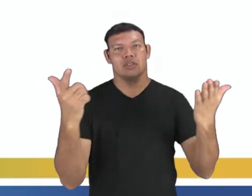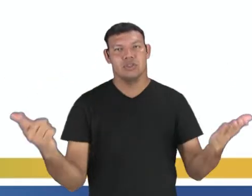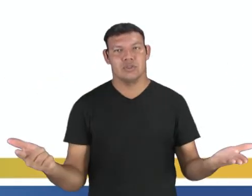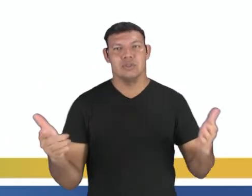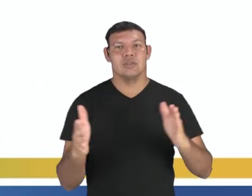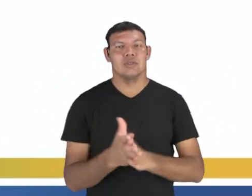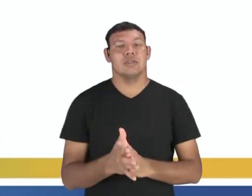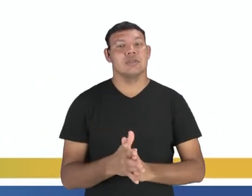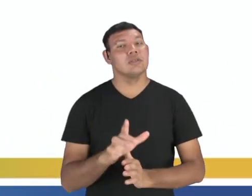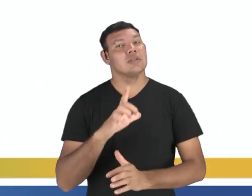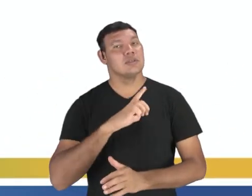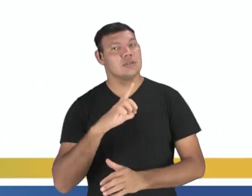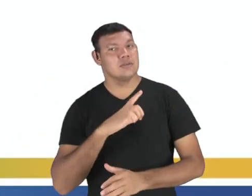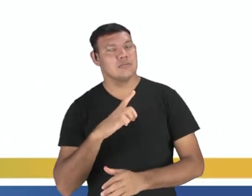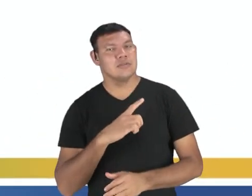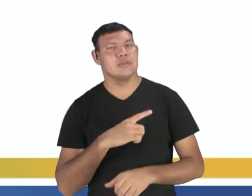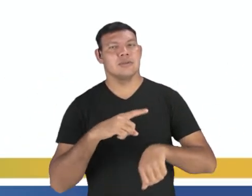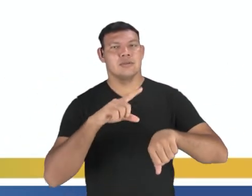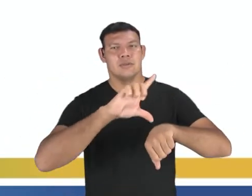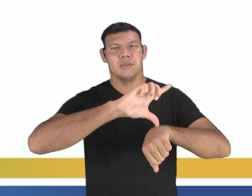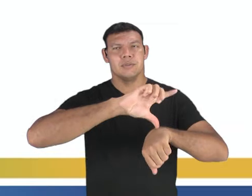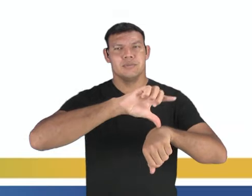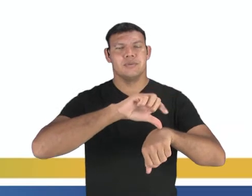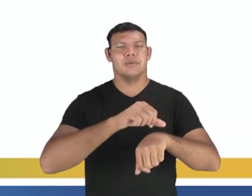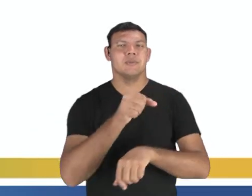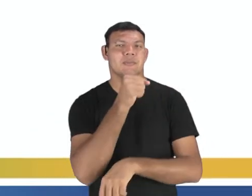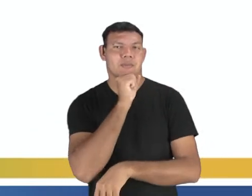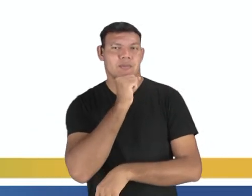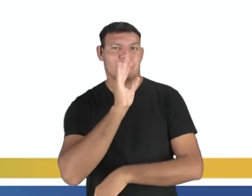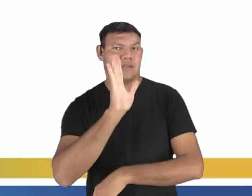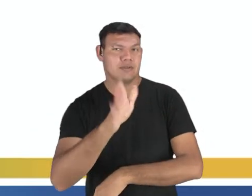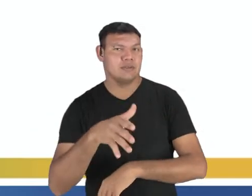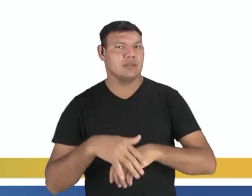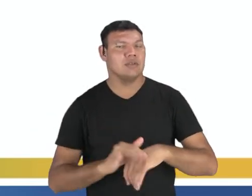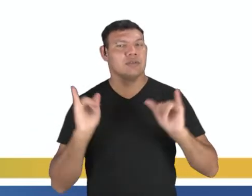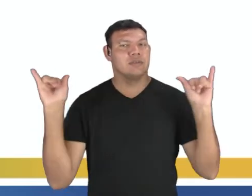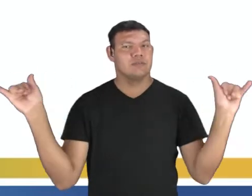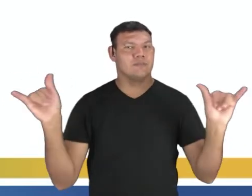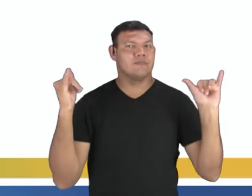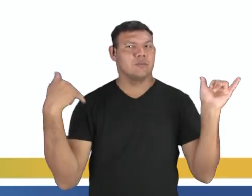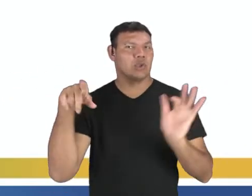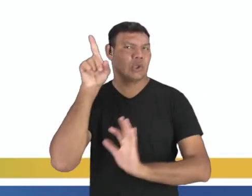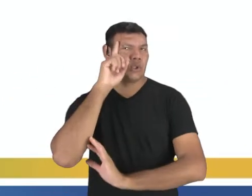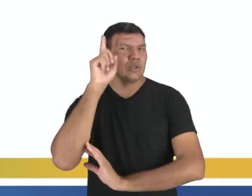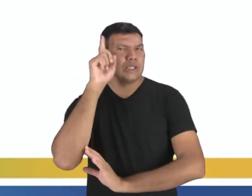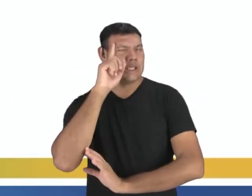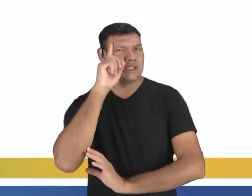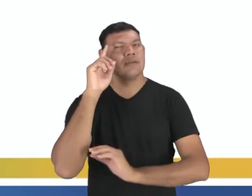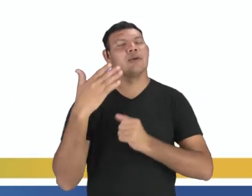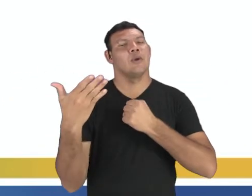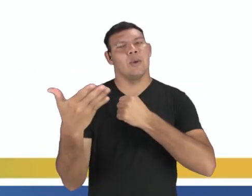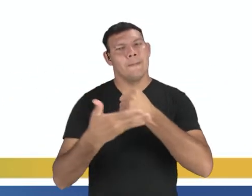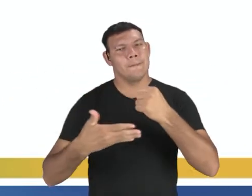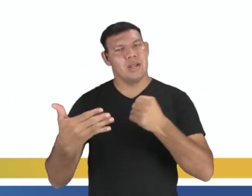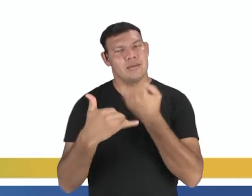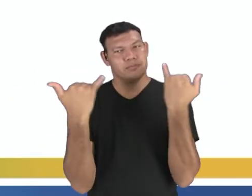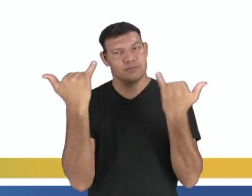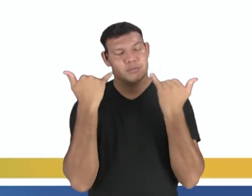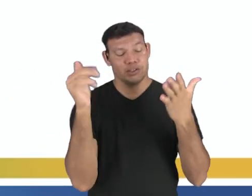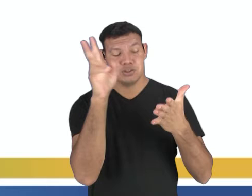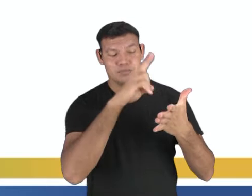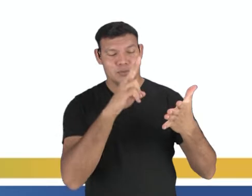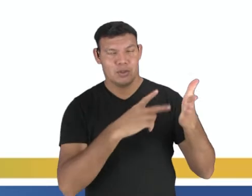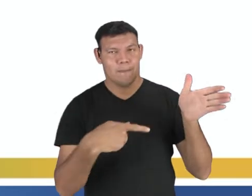que existe. Em questão de horas já está velho. A notícia diária conta com uma certa base informativa do